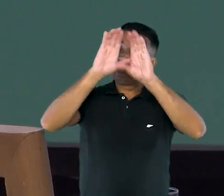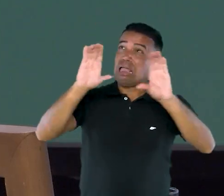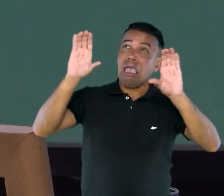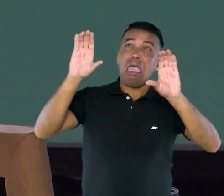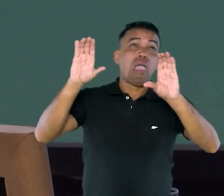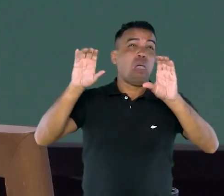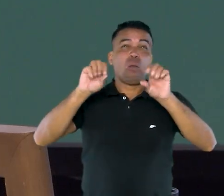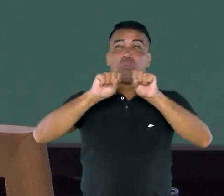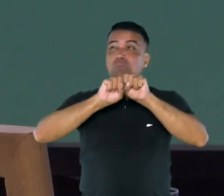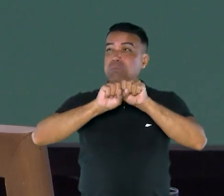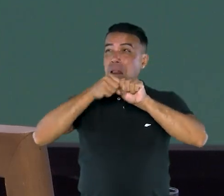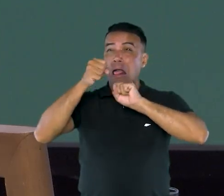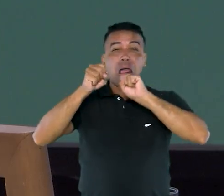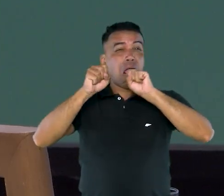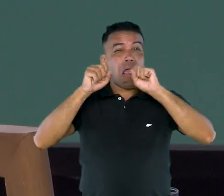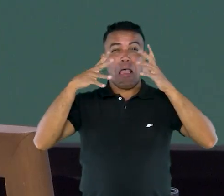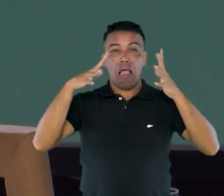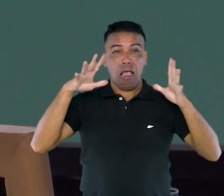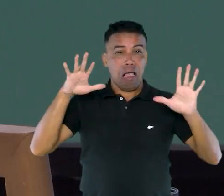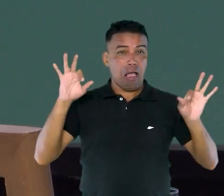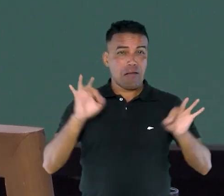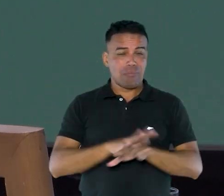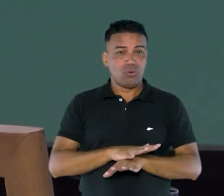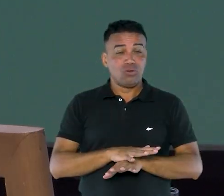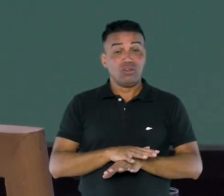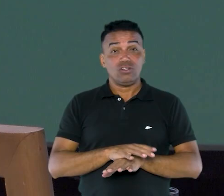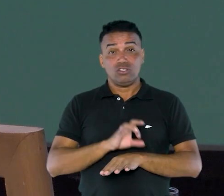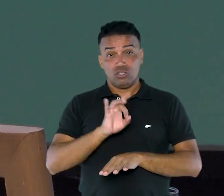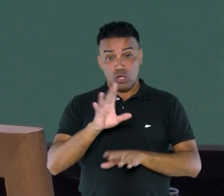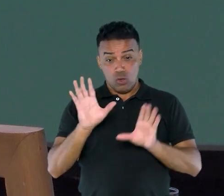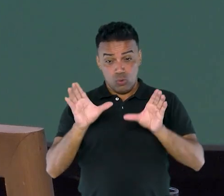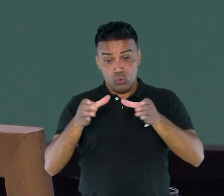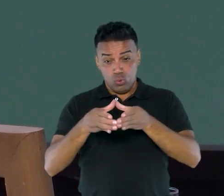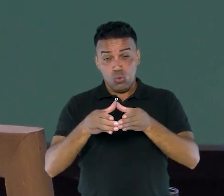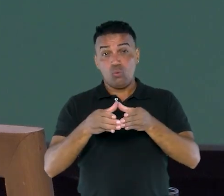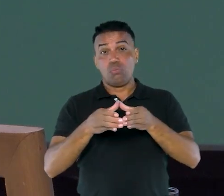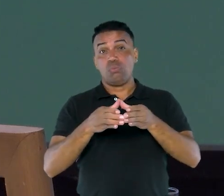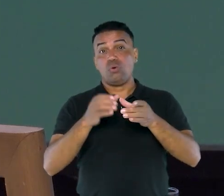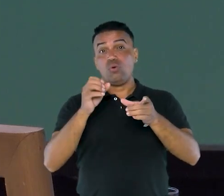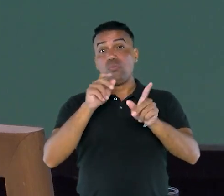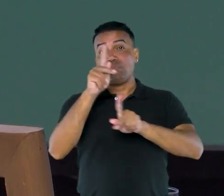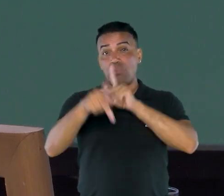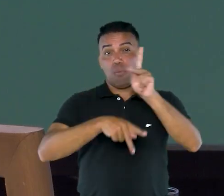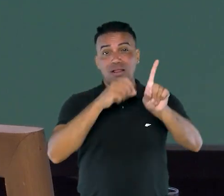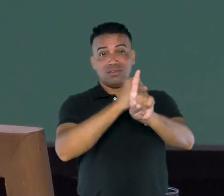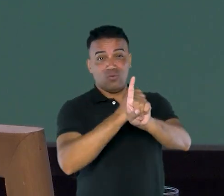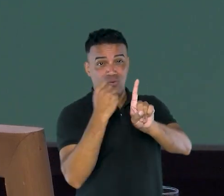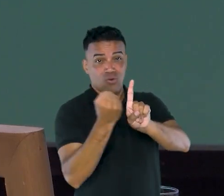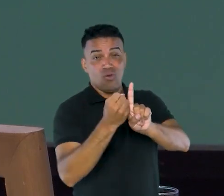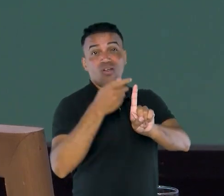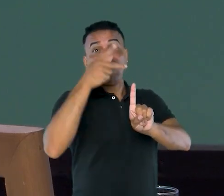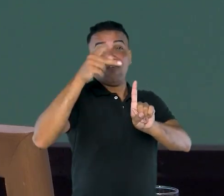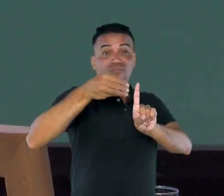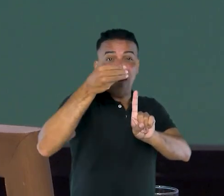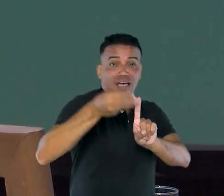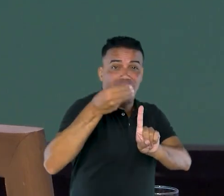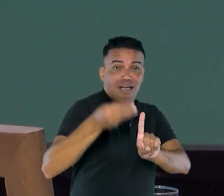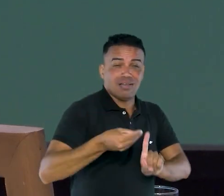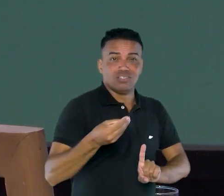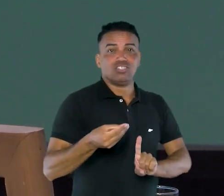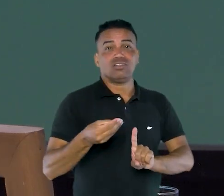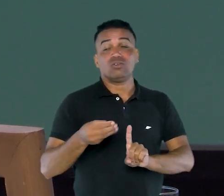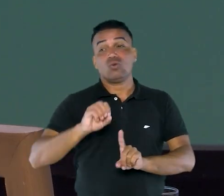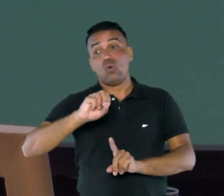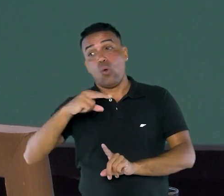céu está caindo? Não só sobre os mais frágeis e sobre os que estavam aqui, né,